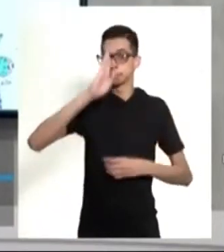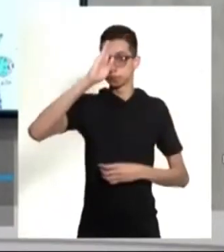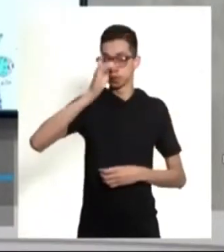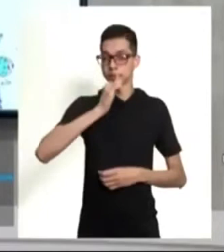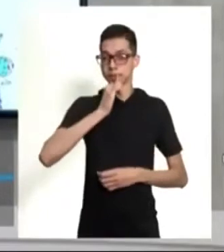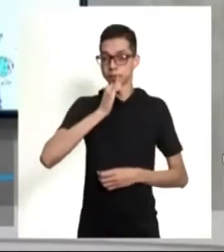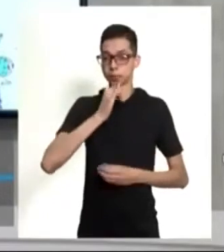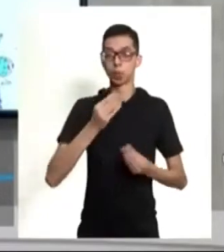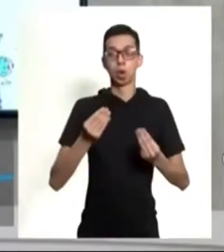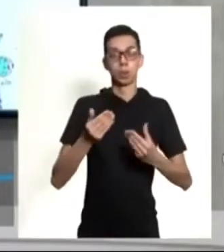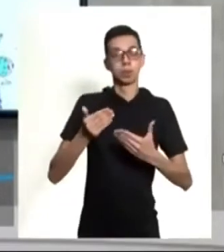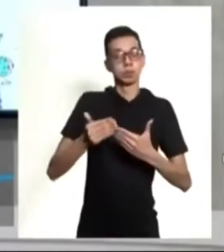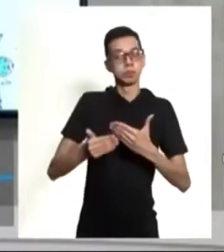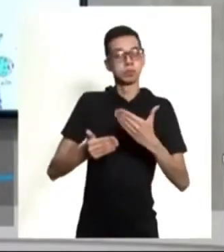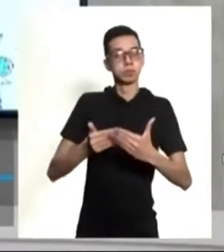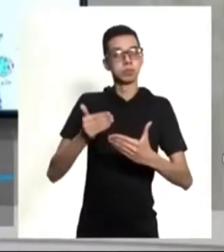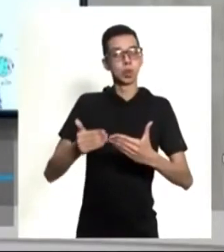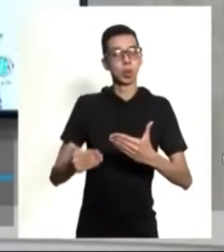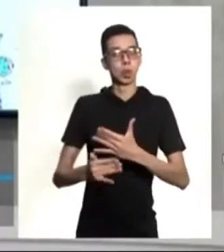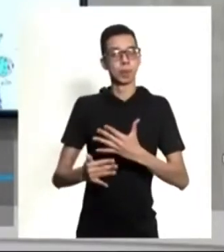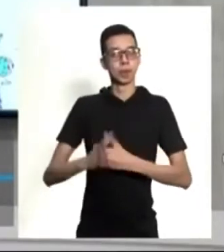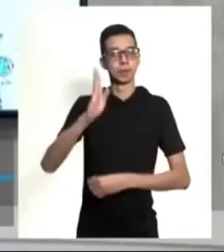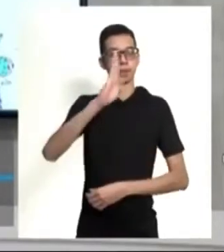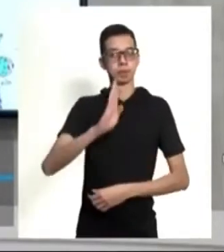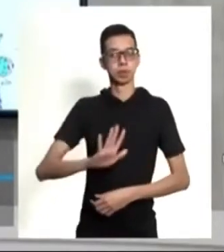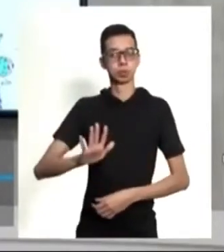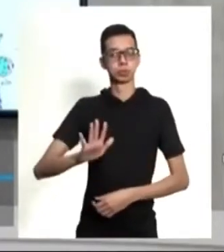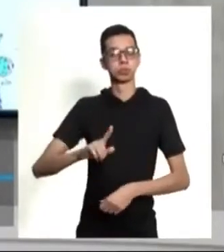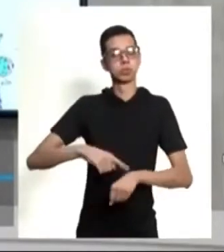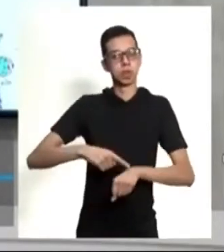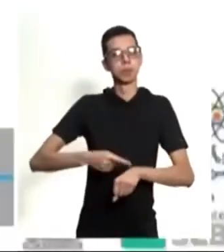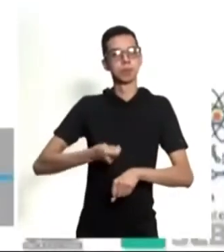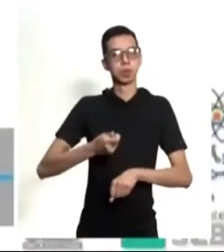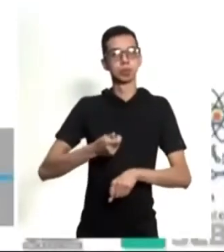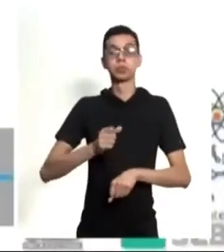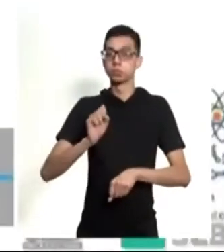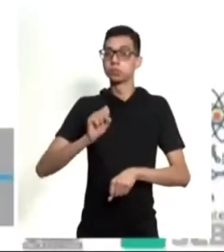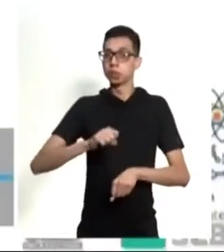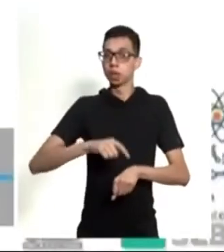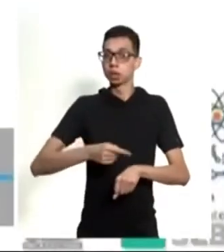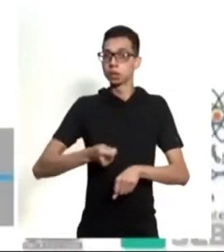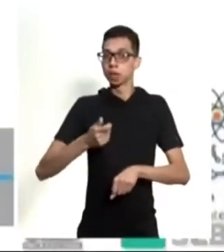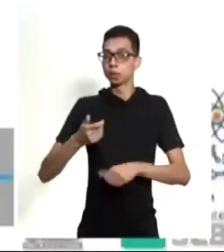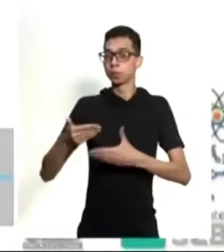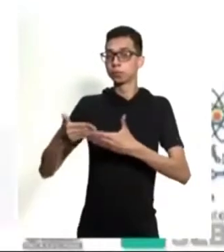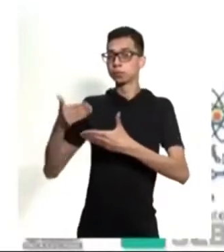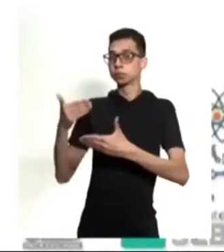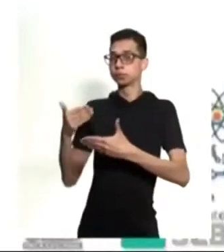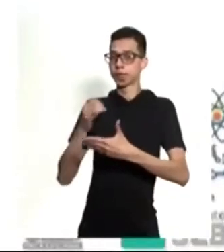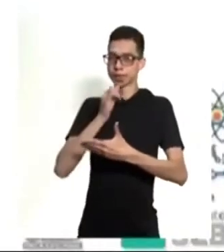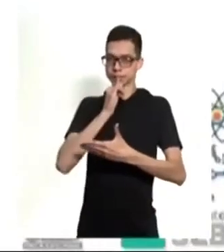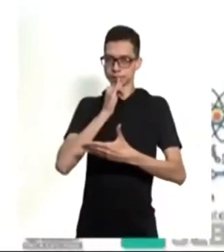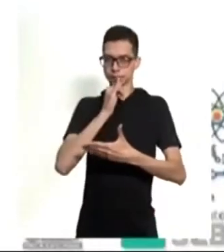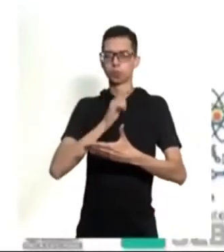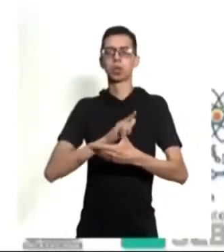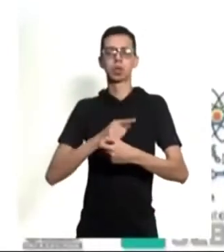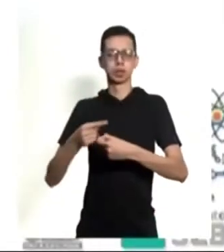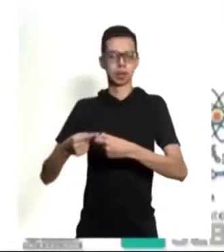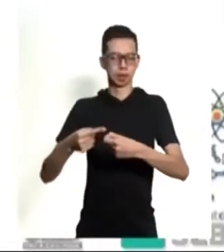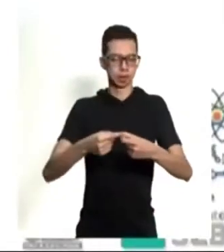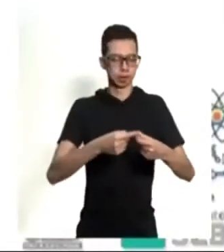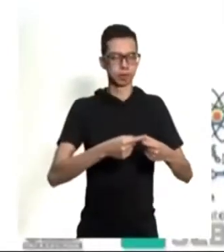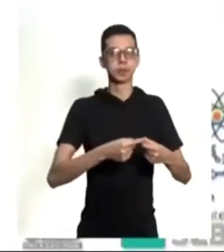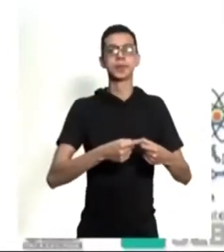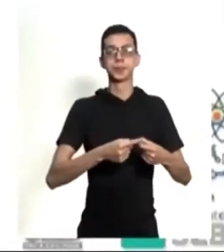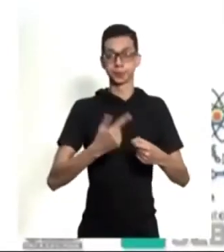brasileiro é um fato recente. Galera, é um fato recente. Bom, existem cidades, desde que